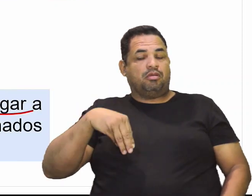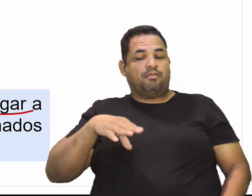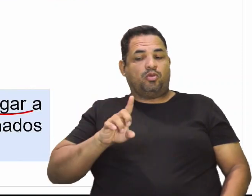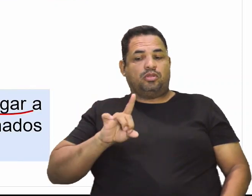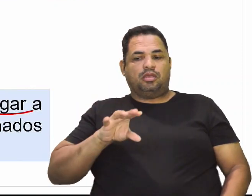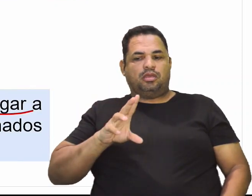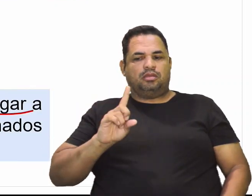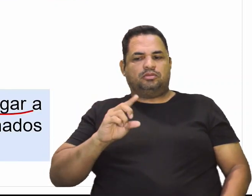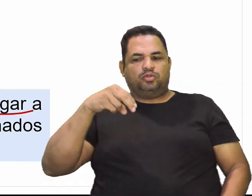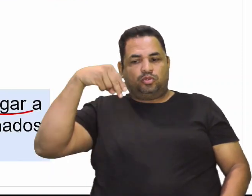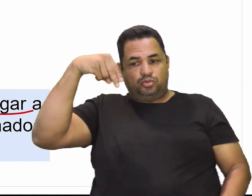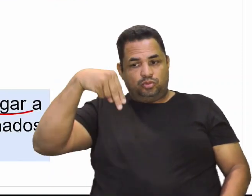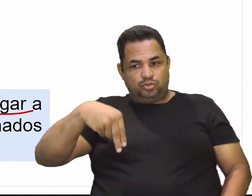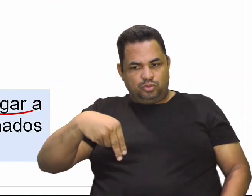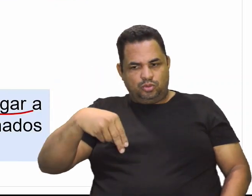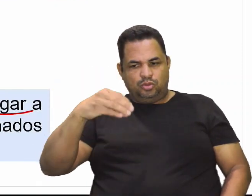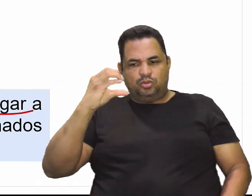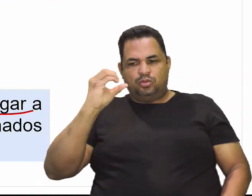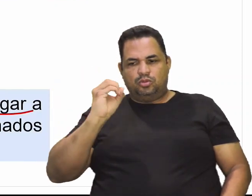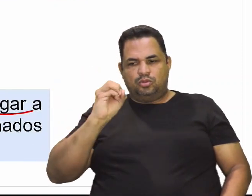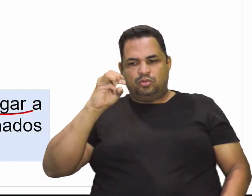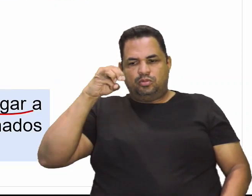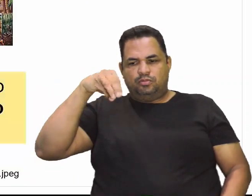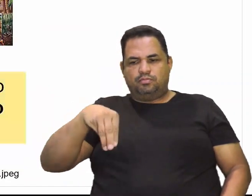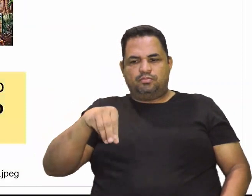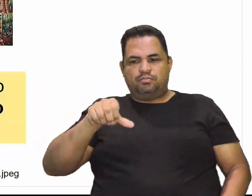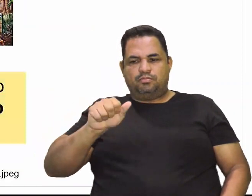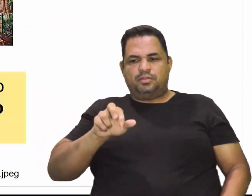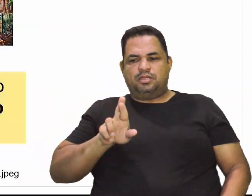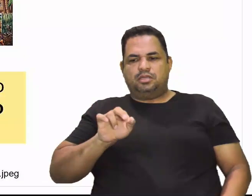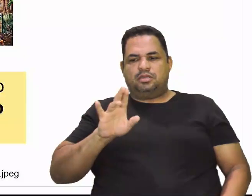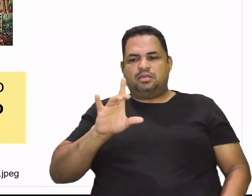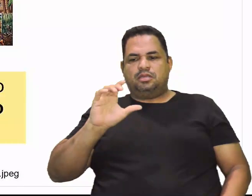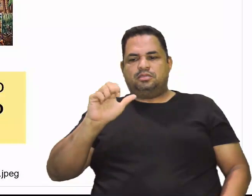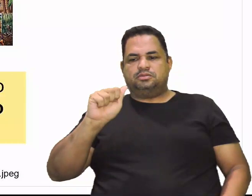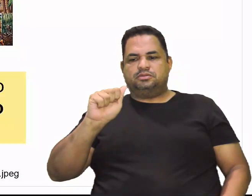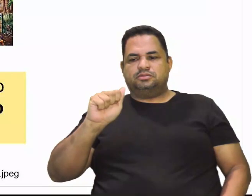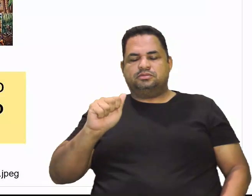senhores? É nomarcas. Olha lá.